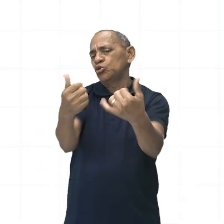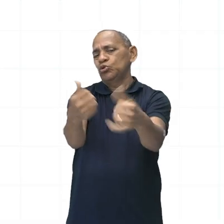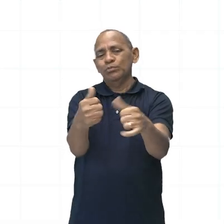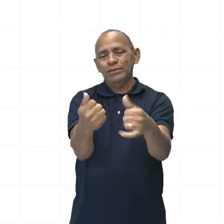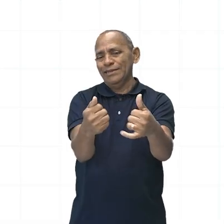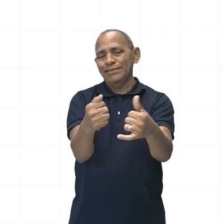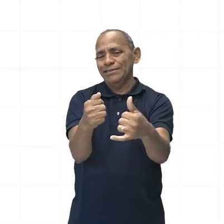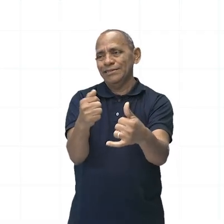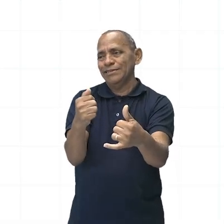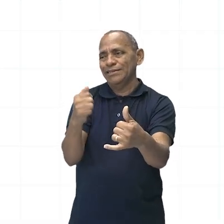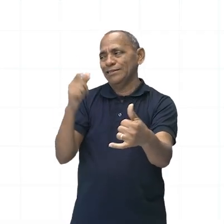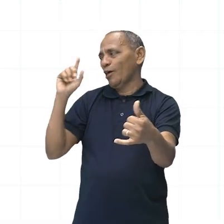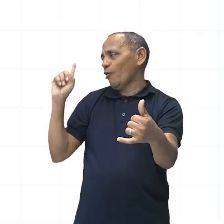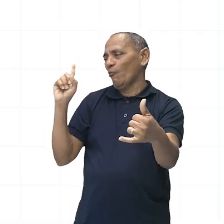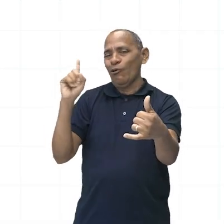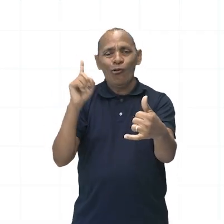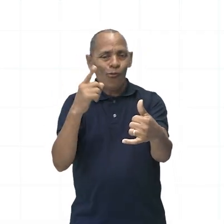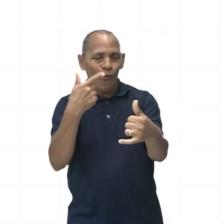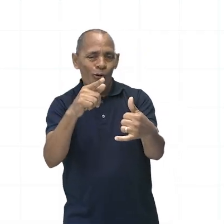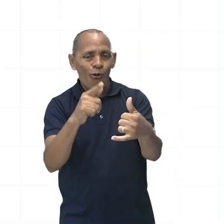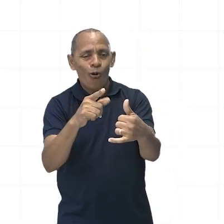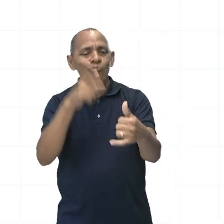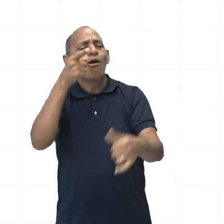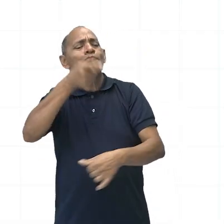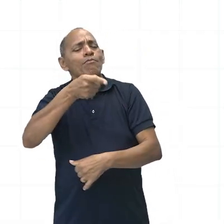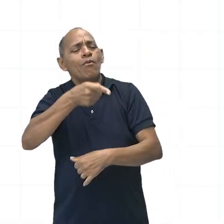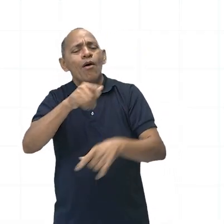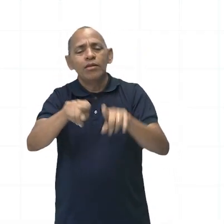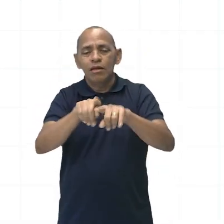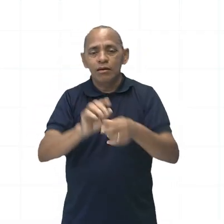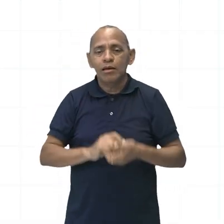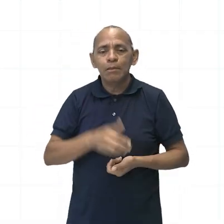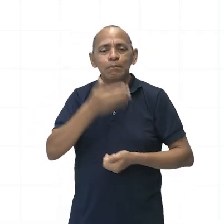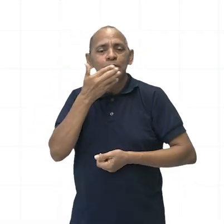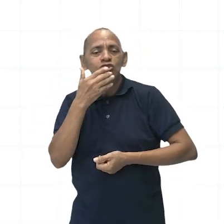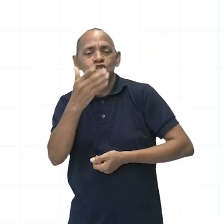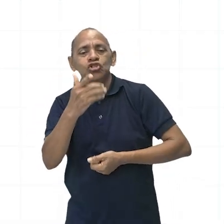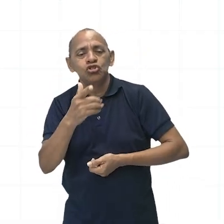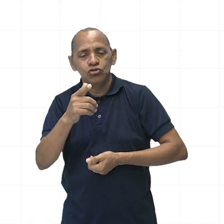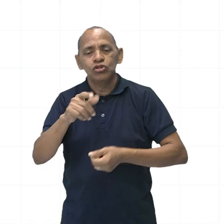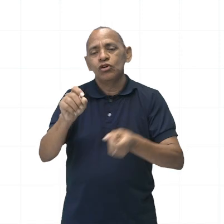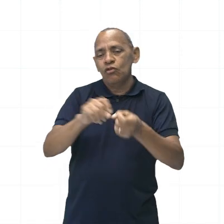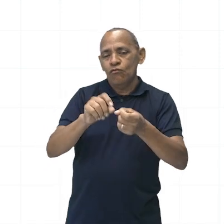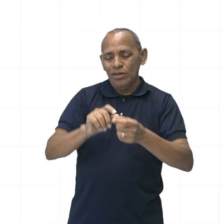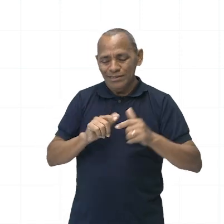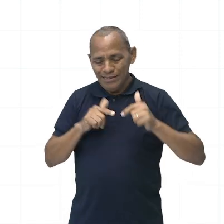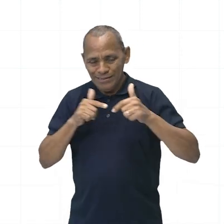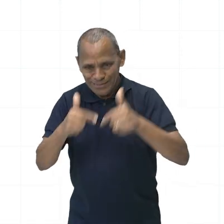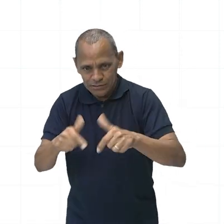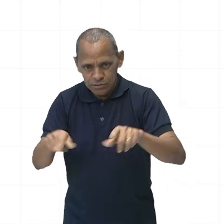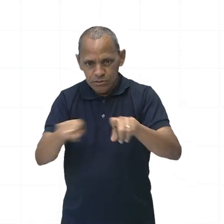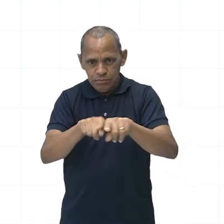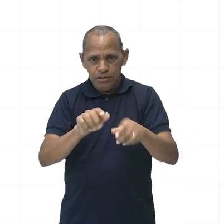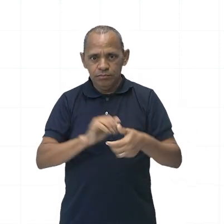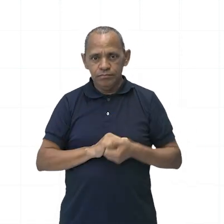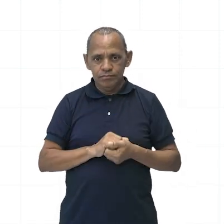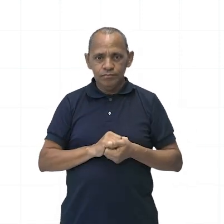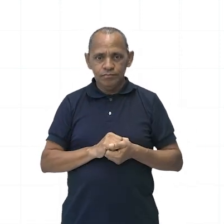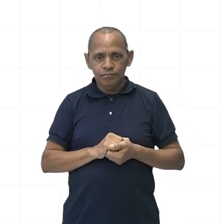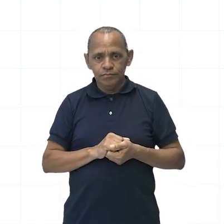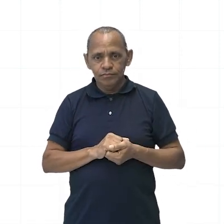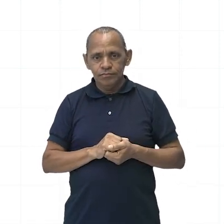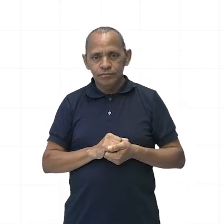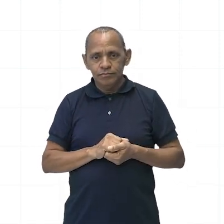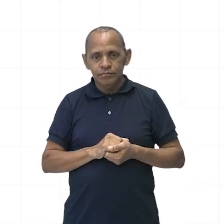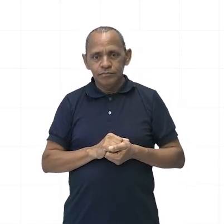necessário uma outra pessoa estar ali solicitando que seja executado a tarefa para o bem-estar comum daquele local. Bem,